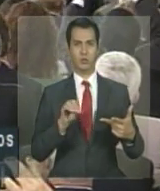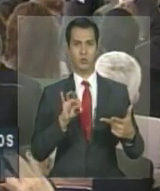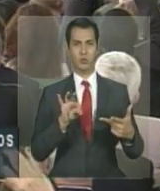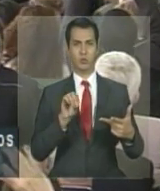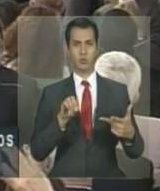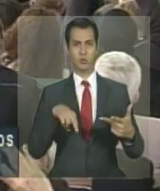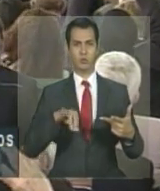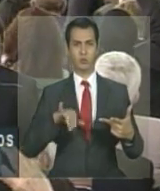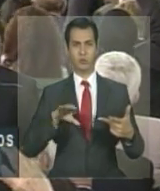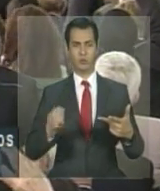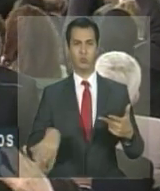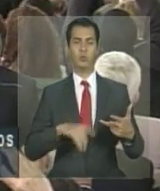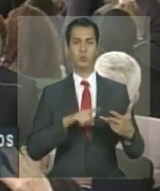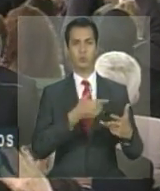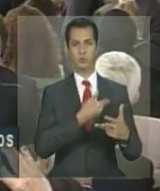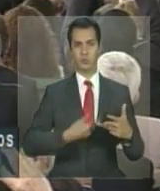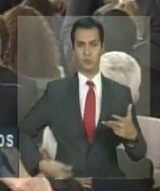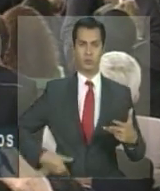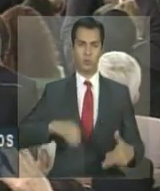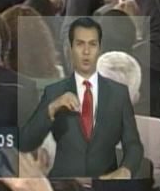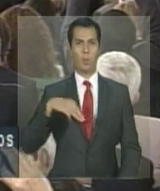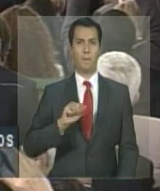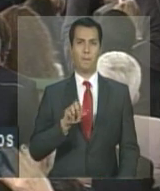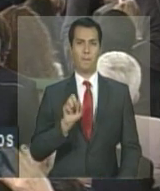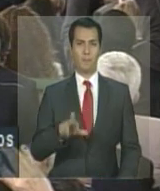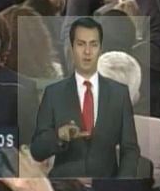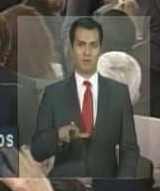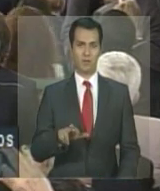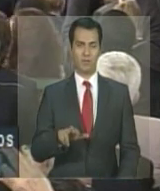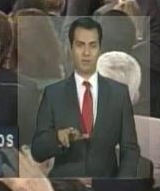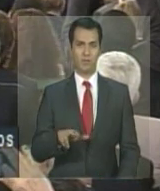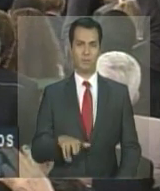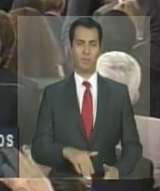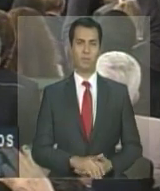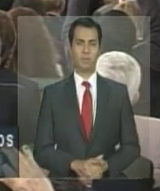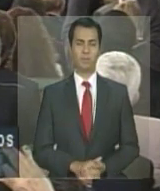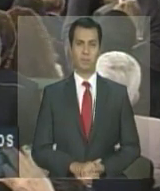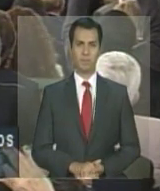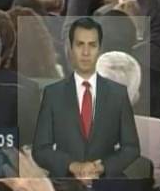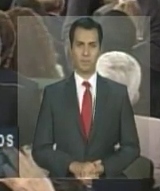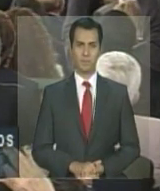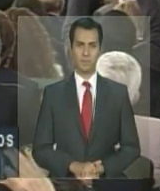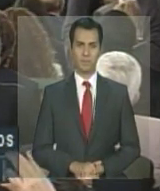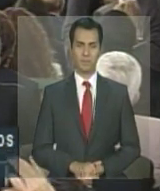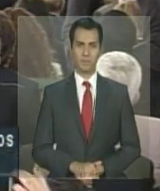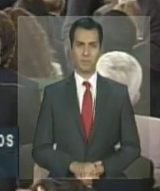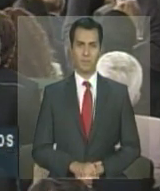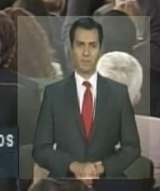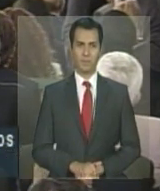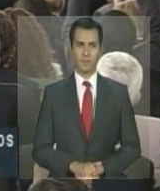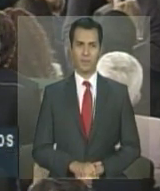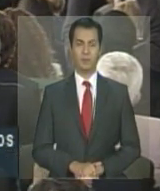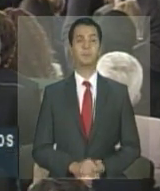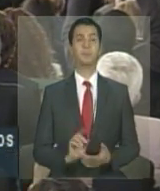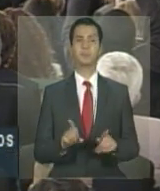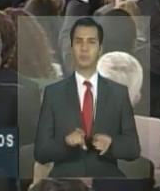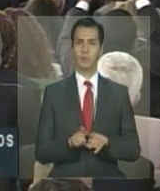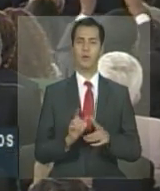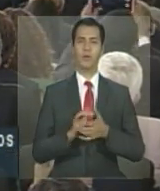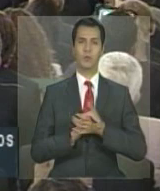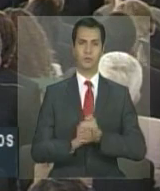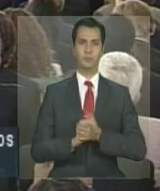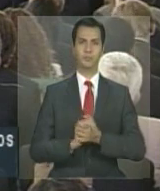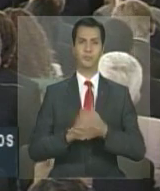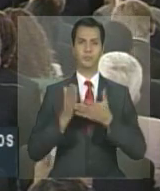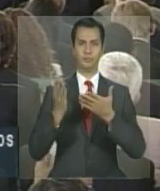de Alagoas, e Omar Aziz, do estado do Amazonas. Queria cumprimentar